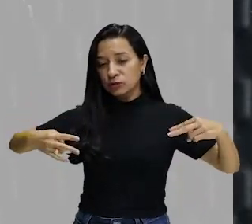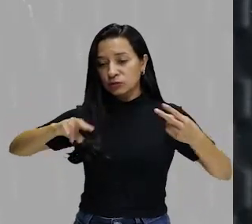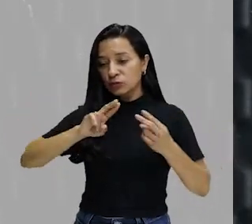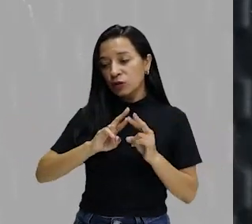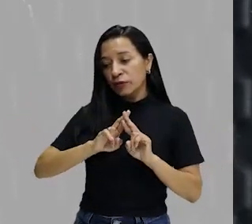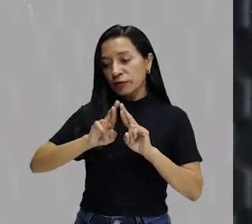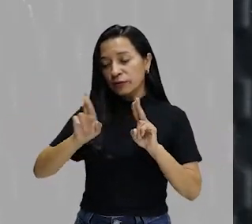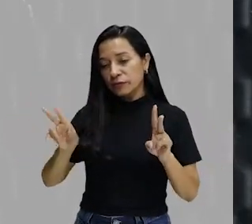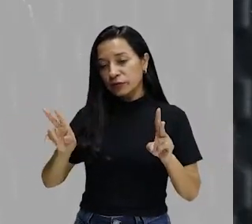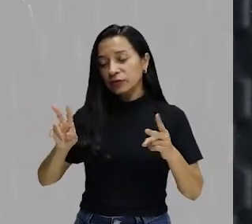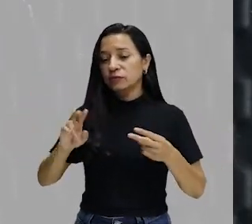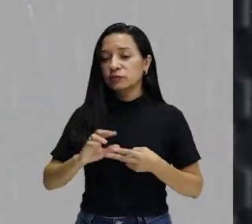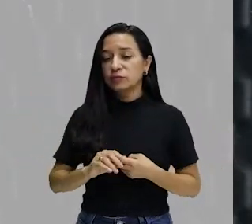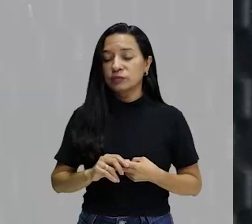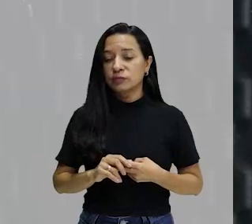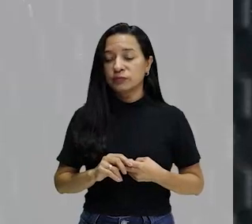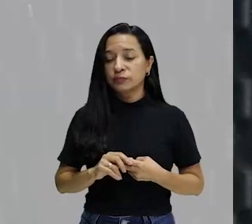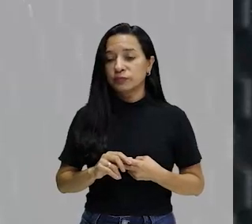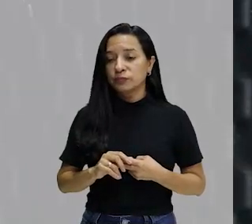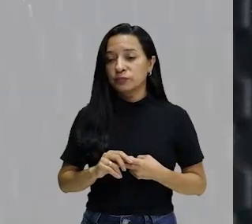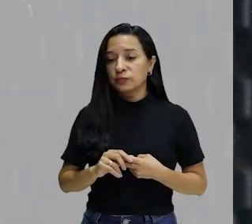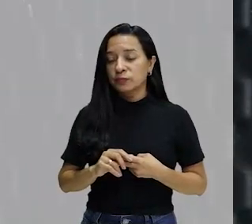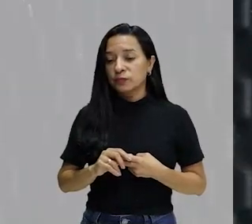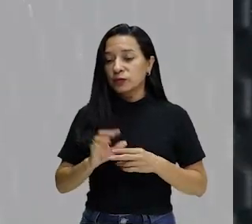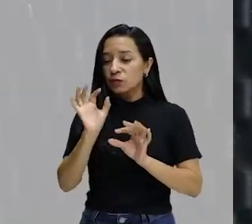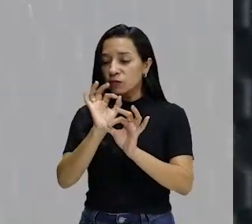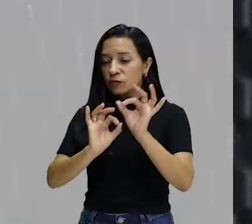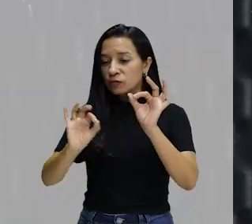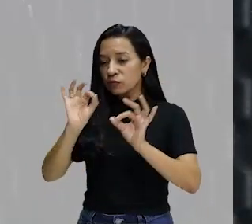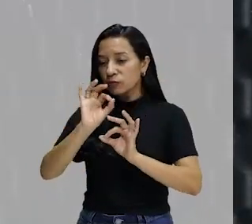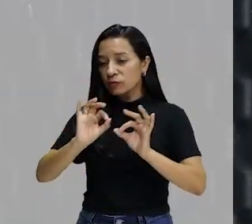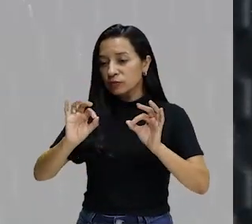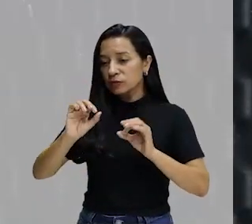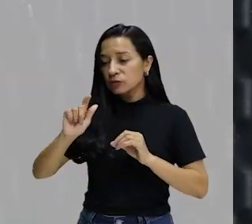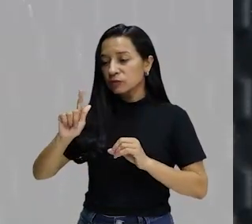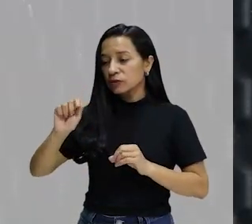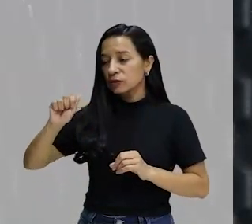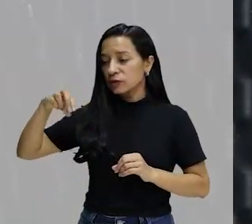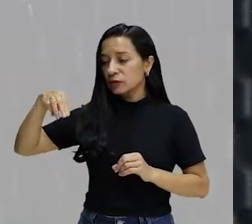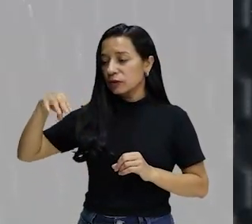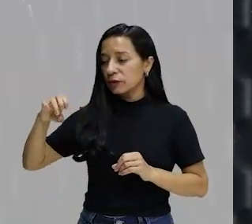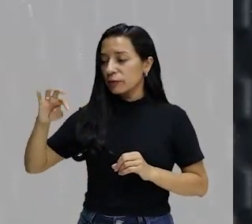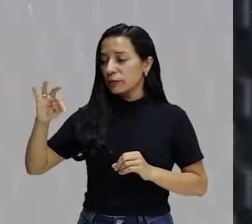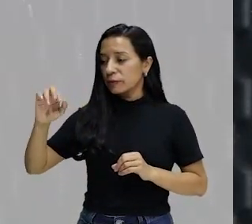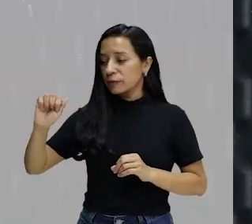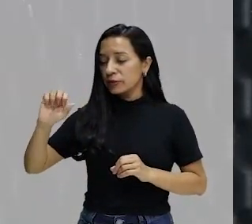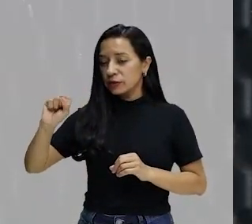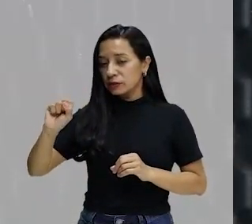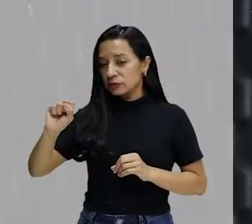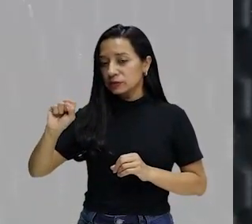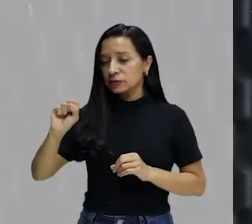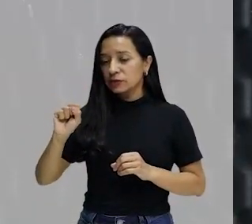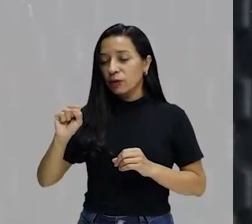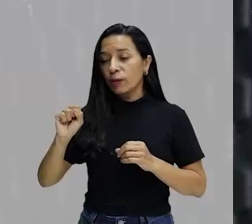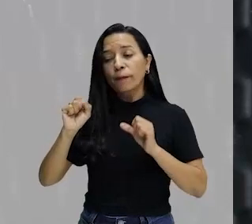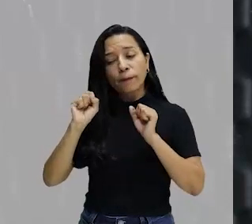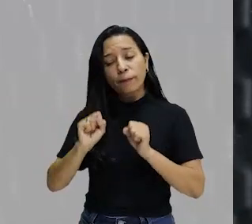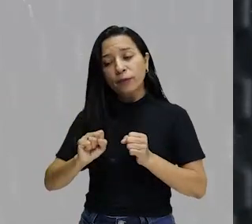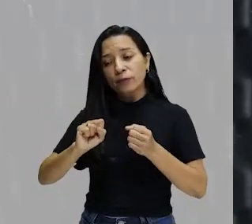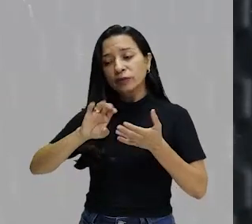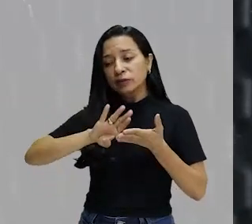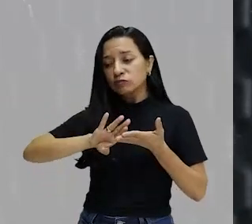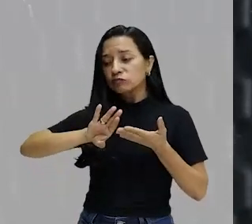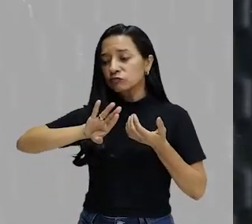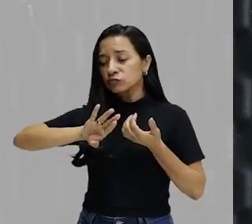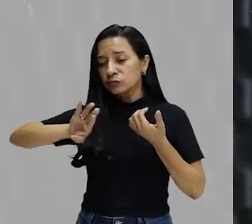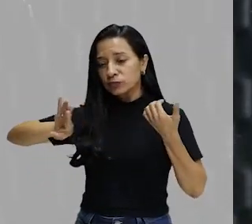cromossomos diferentes. Então, durante a formação dos gametas, esses cromossomos podem se separar